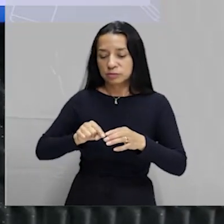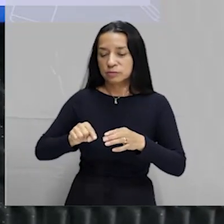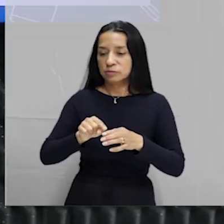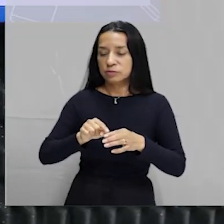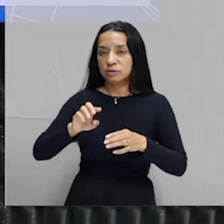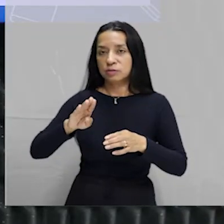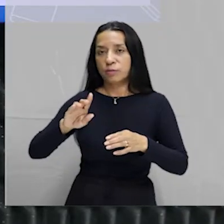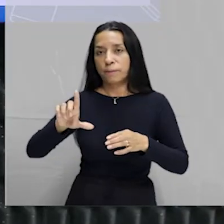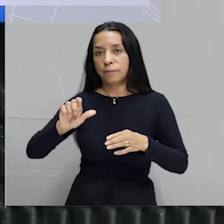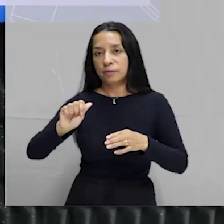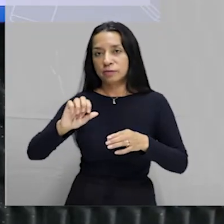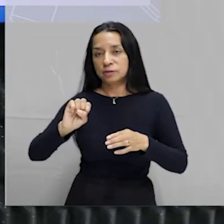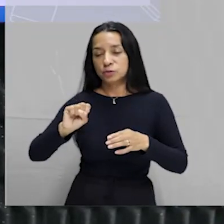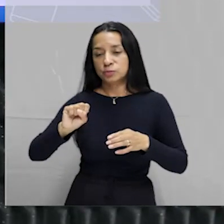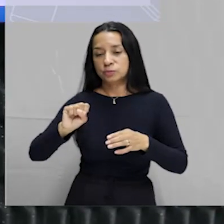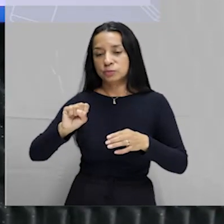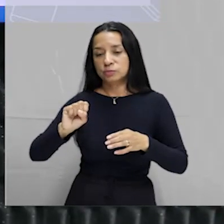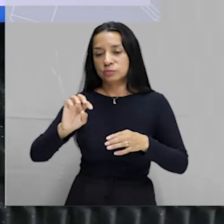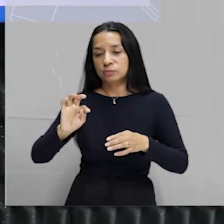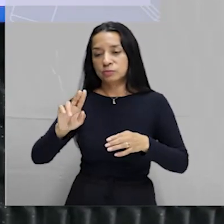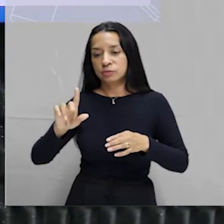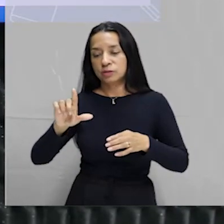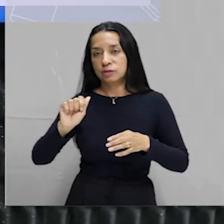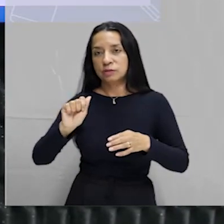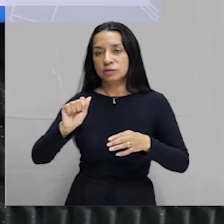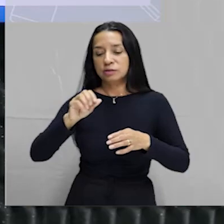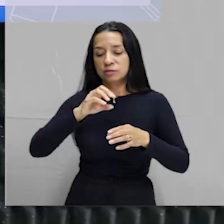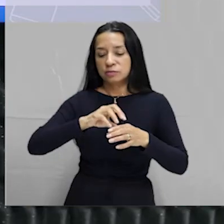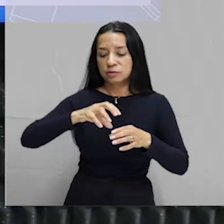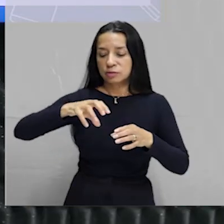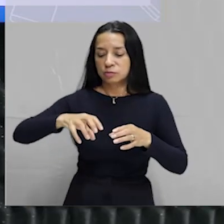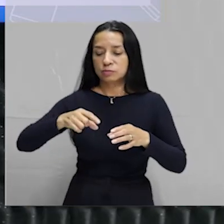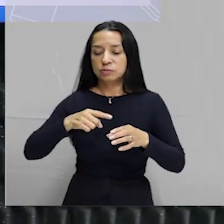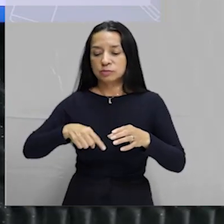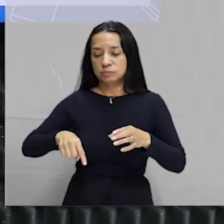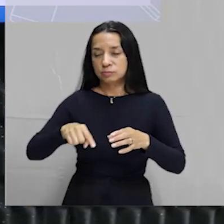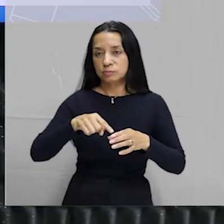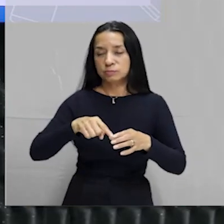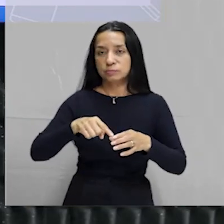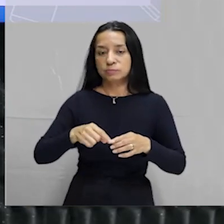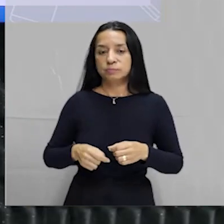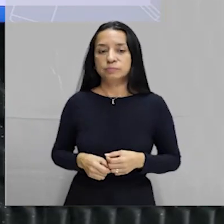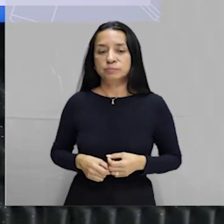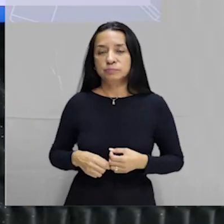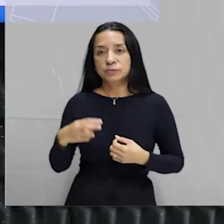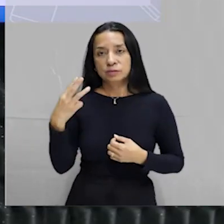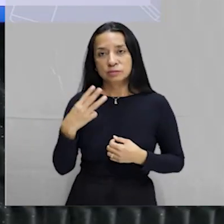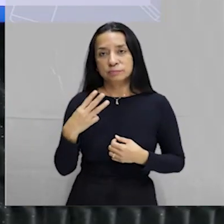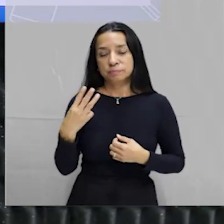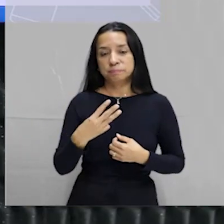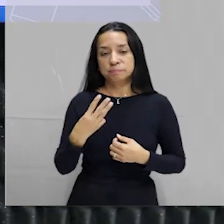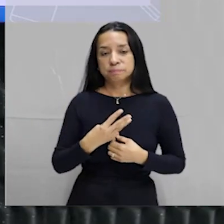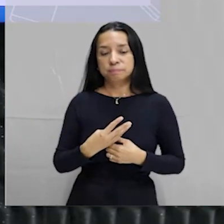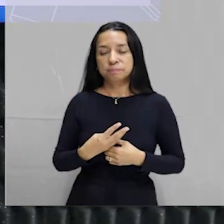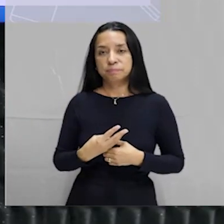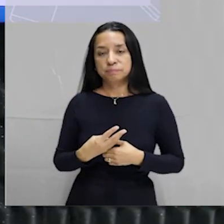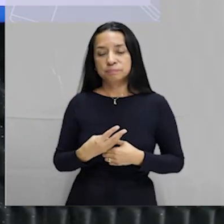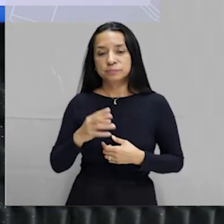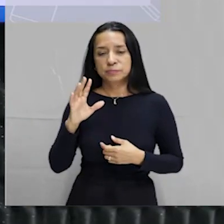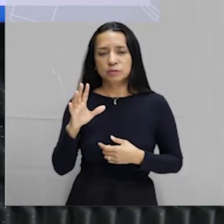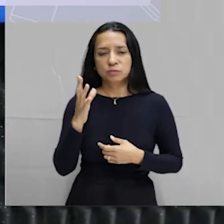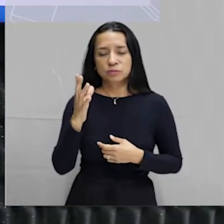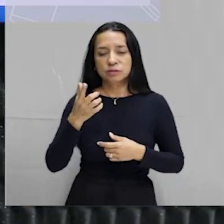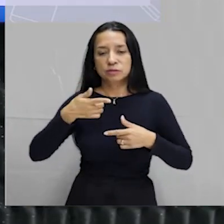blástula ela se divide em duas, tá? Vamos para o terceiro caso. Há casos em que os gêmeos